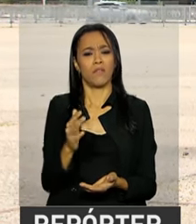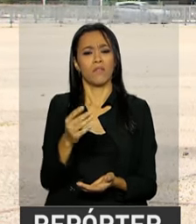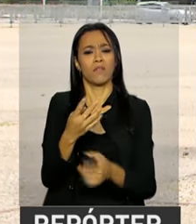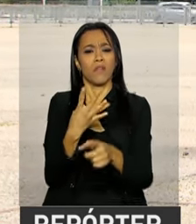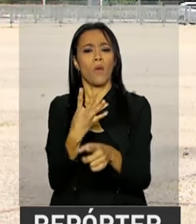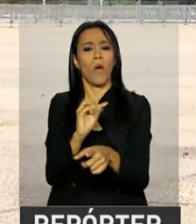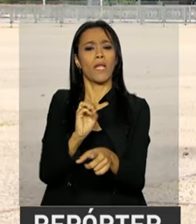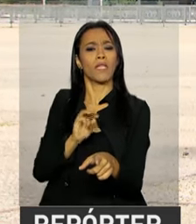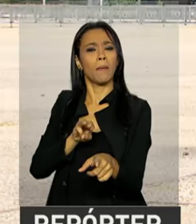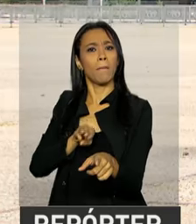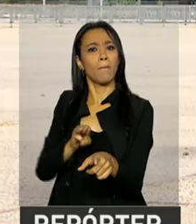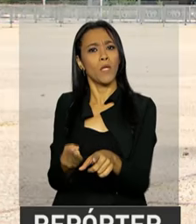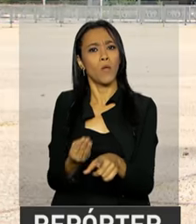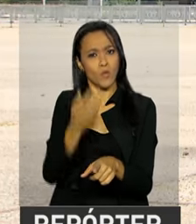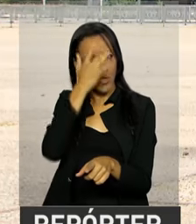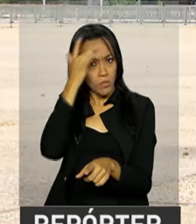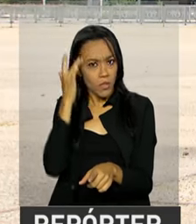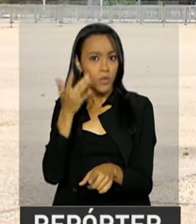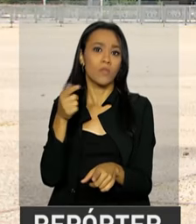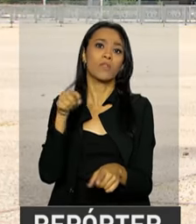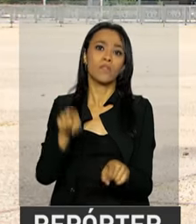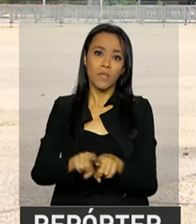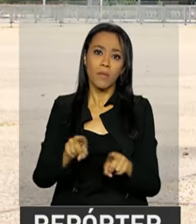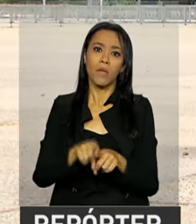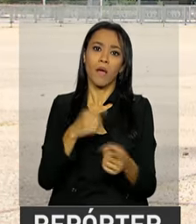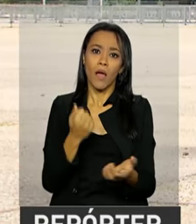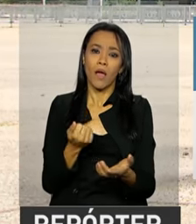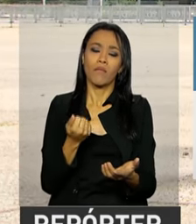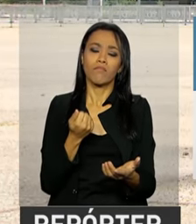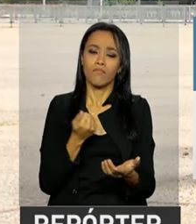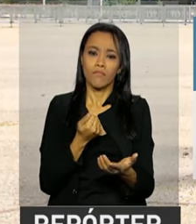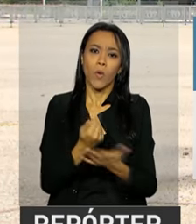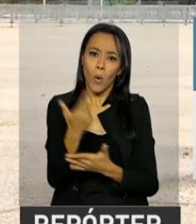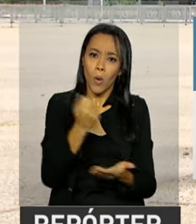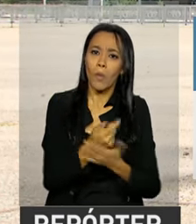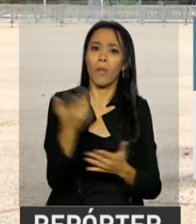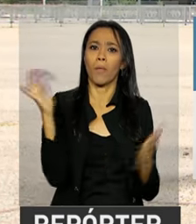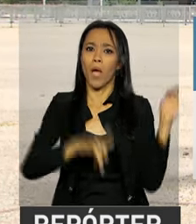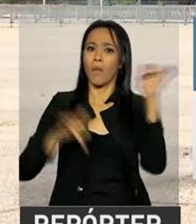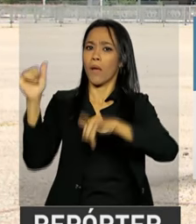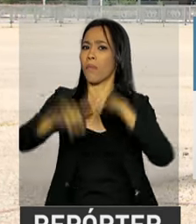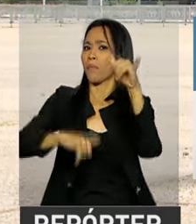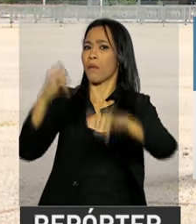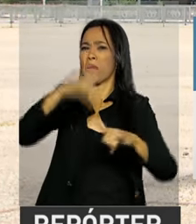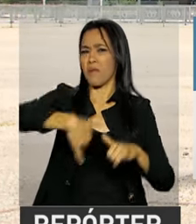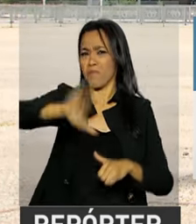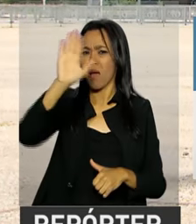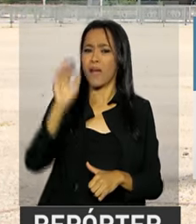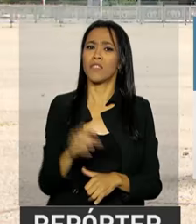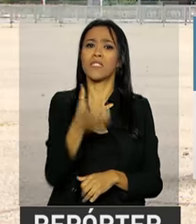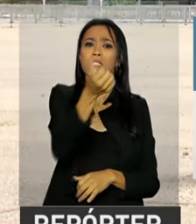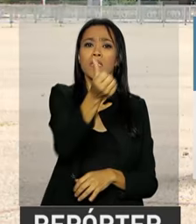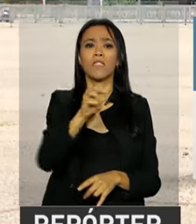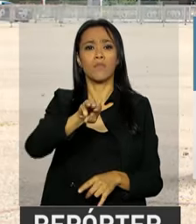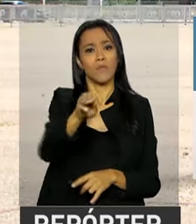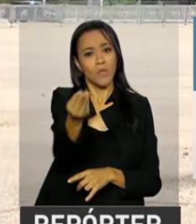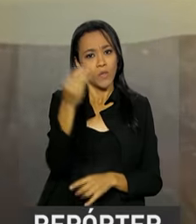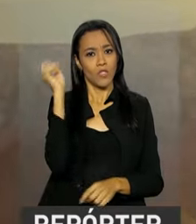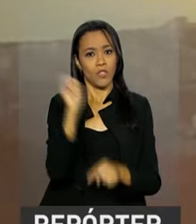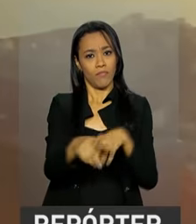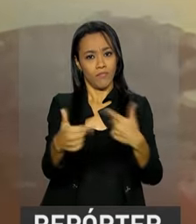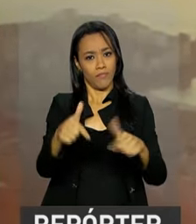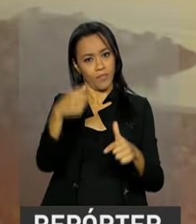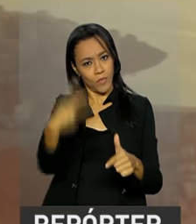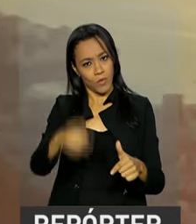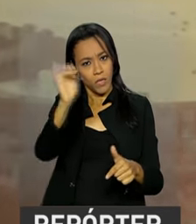40 milhões de brasileiros no mercado consumidor de viagens e gerar mais de 6 milhões de empregos no país.